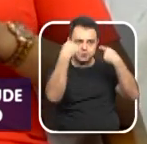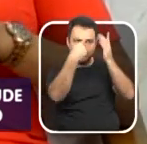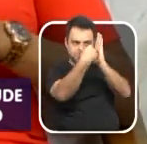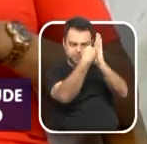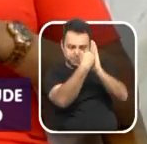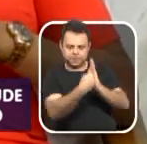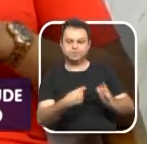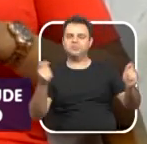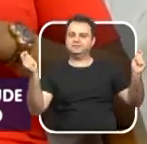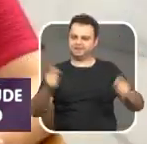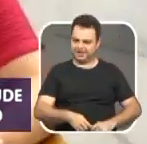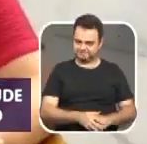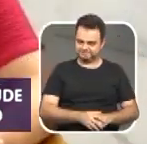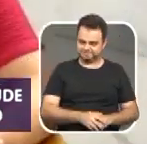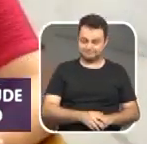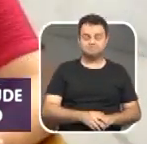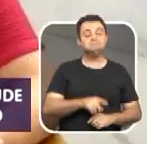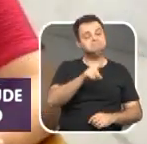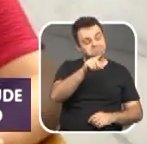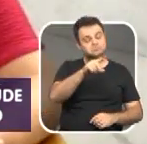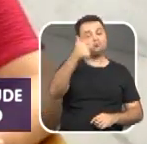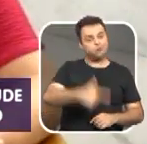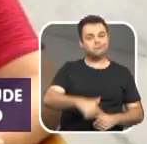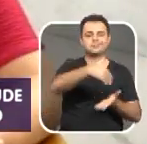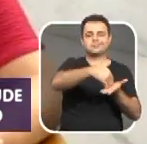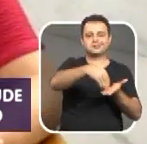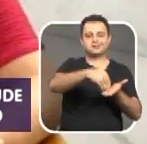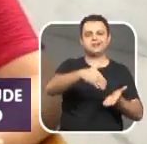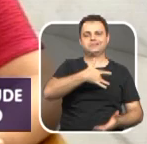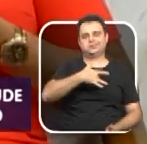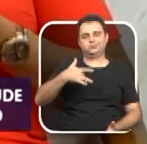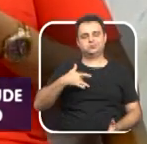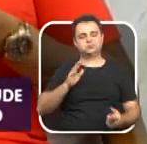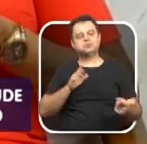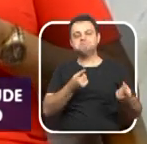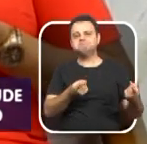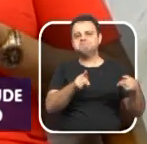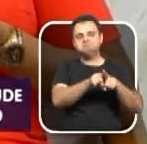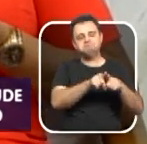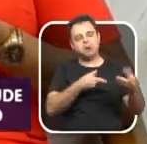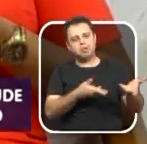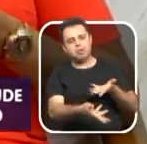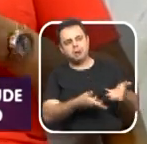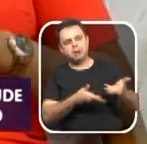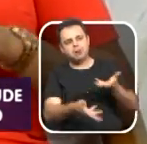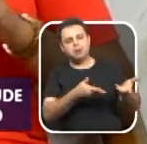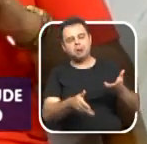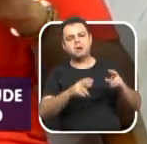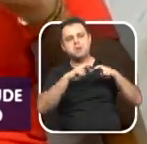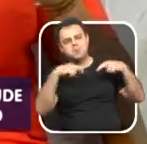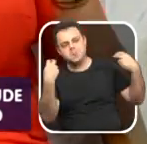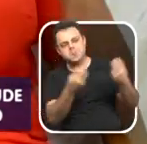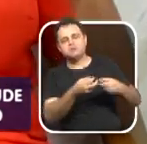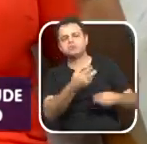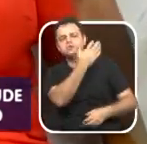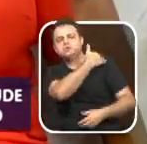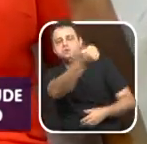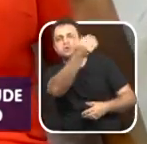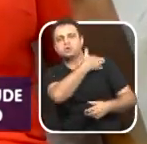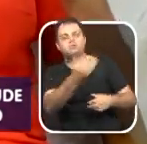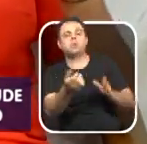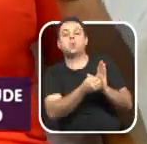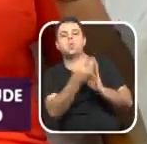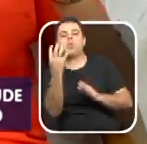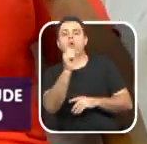8 reuniões já para que esse projeto avance, né, com parcerias, porque o objetivo é fazer com que a